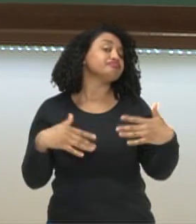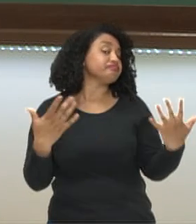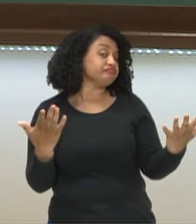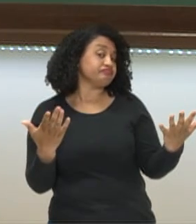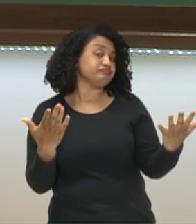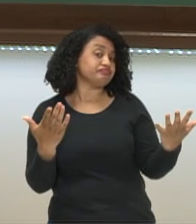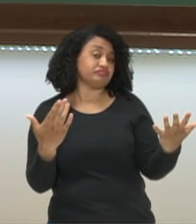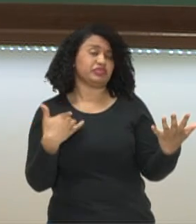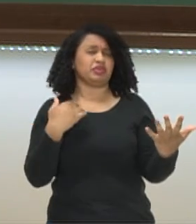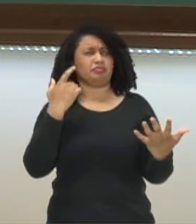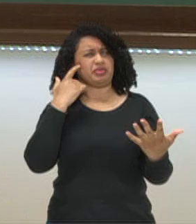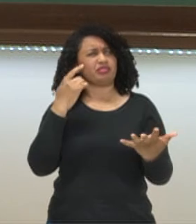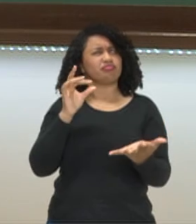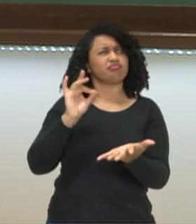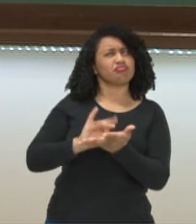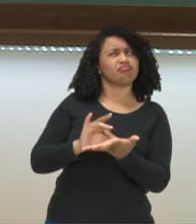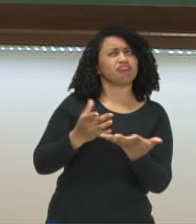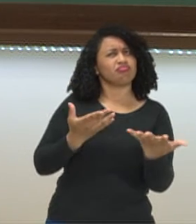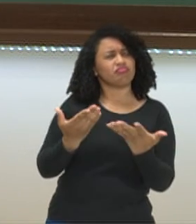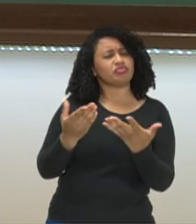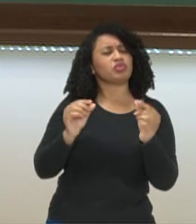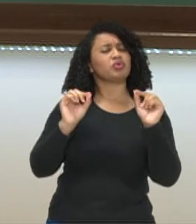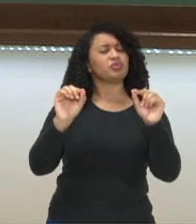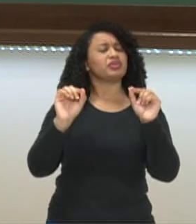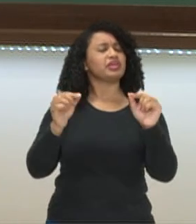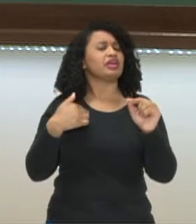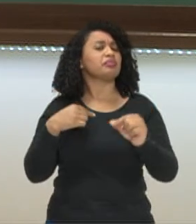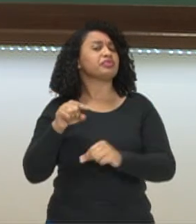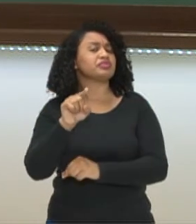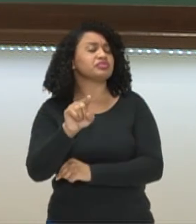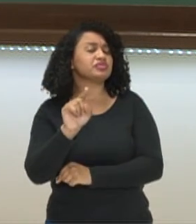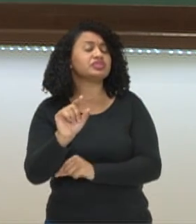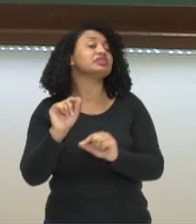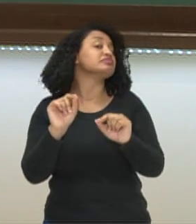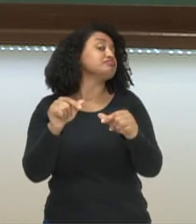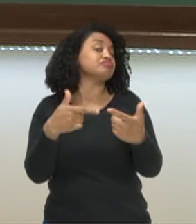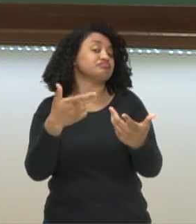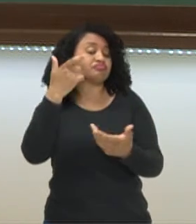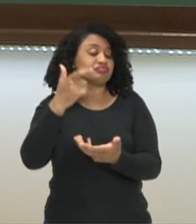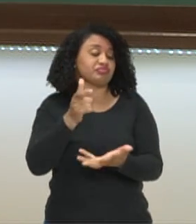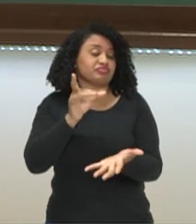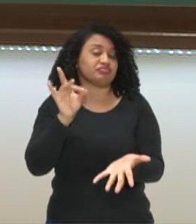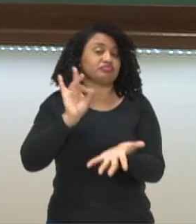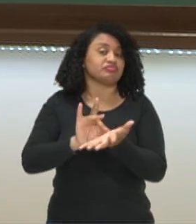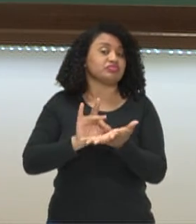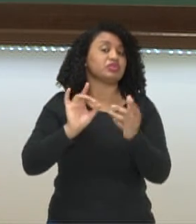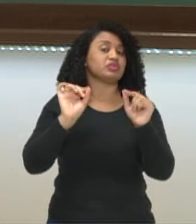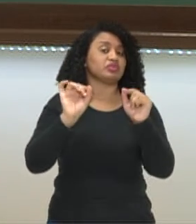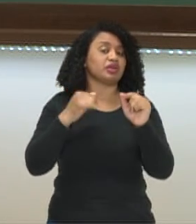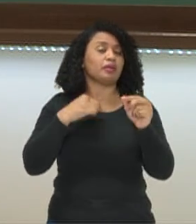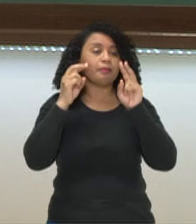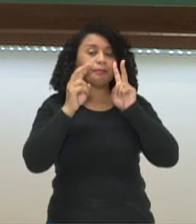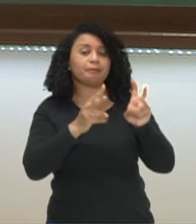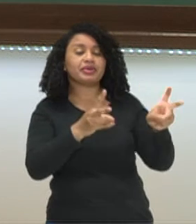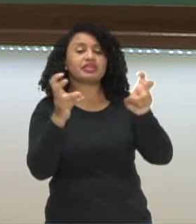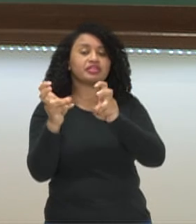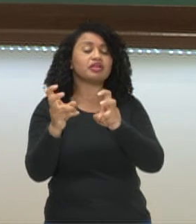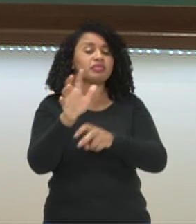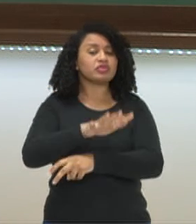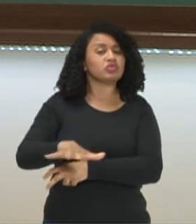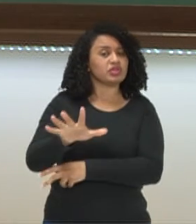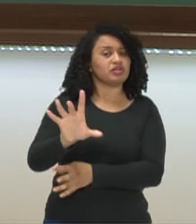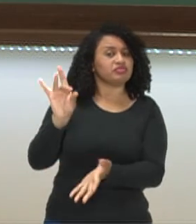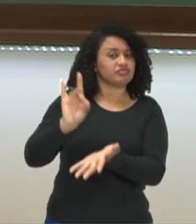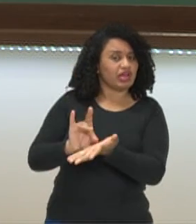Pense, real, realista, o que é para você ser realista? É enxergar a realidade como ela